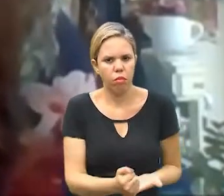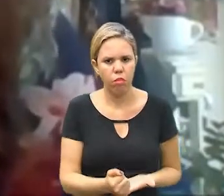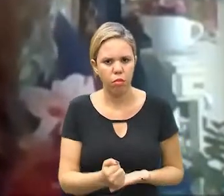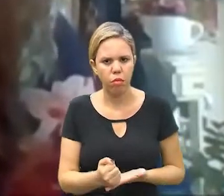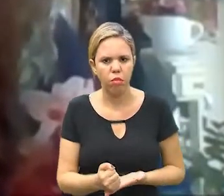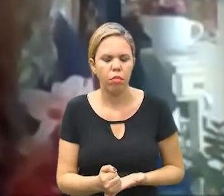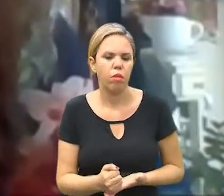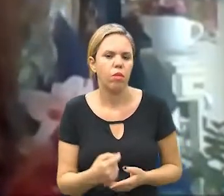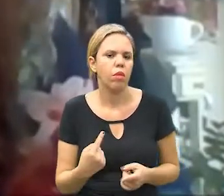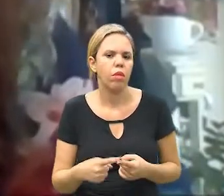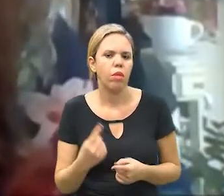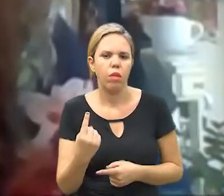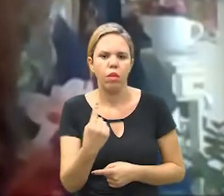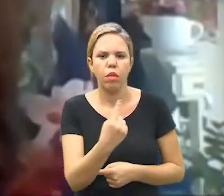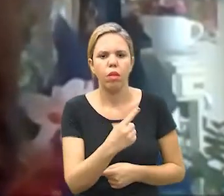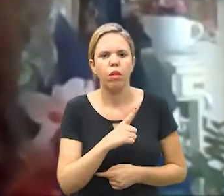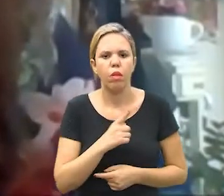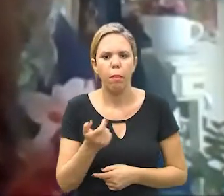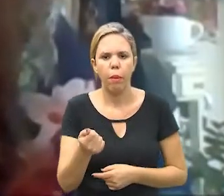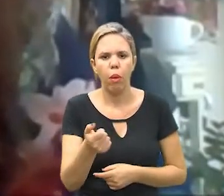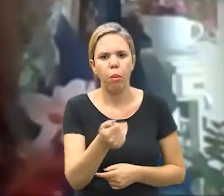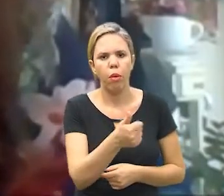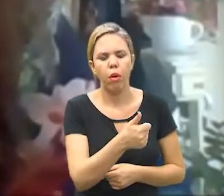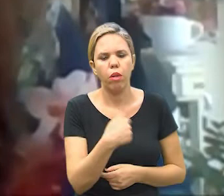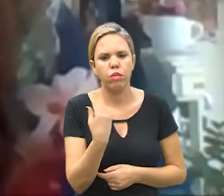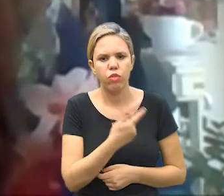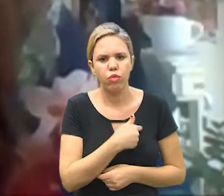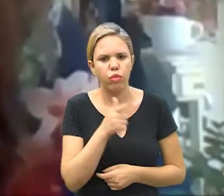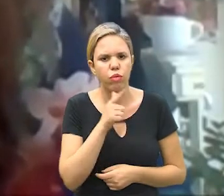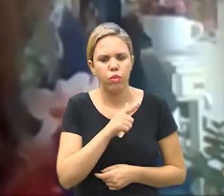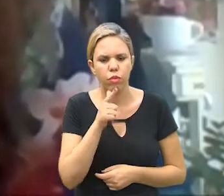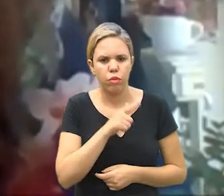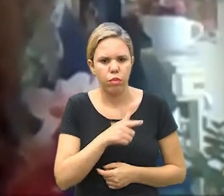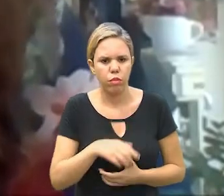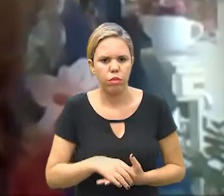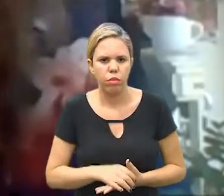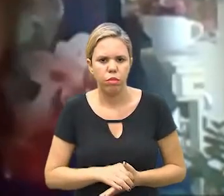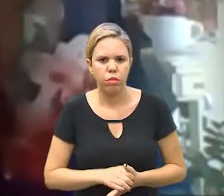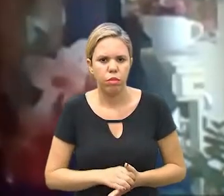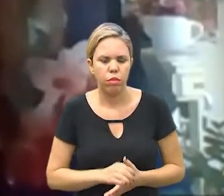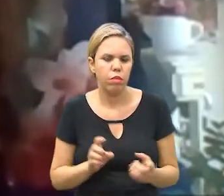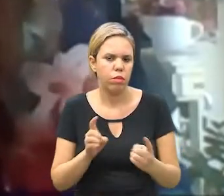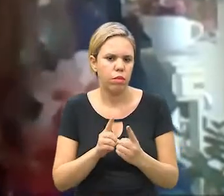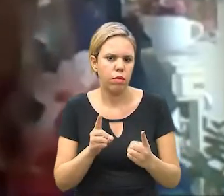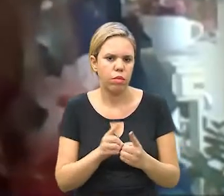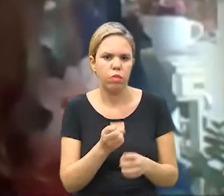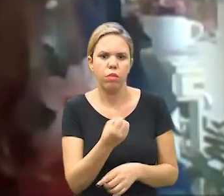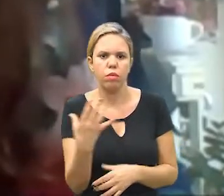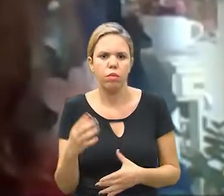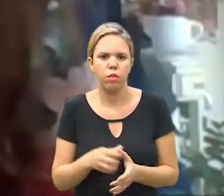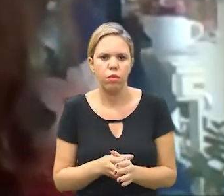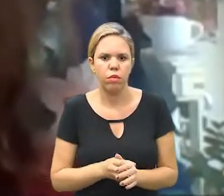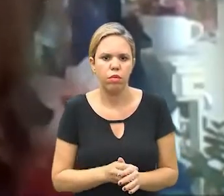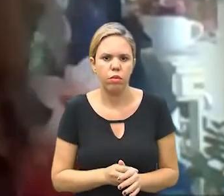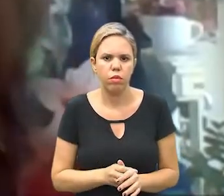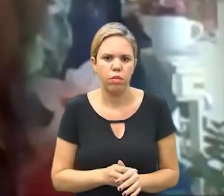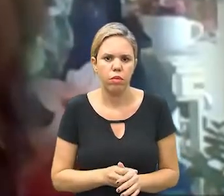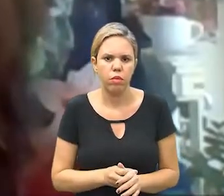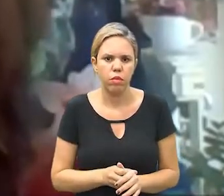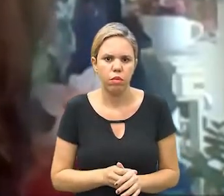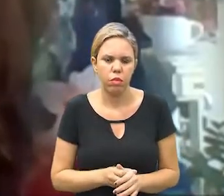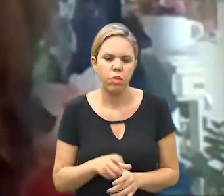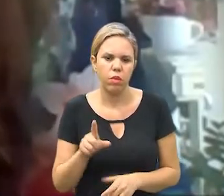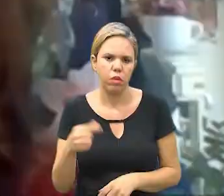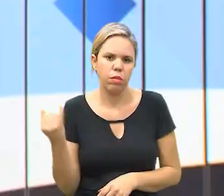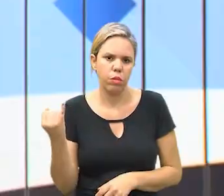ajuda, porque se cada um der um pouquinho, a gente consegue atender em quantidade. E isso é